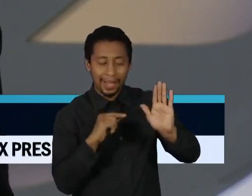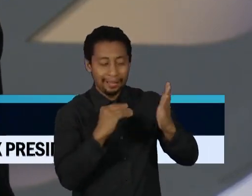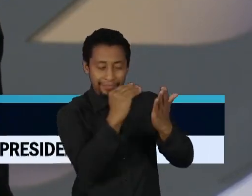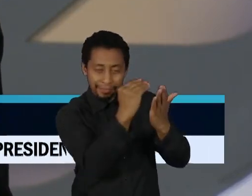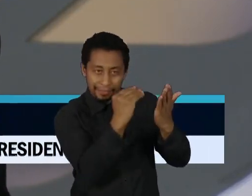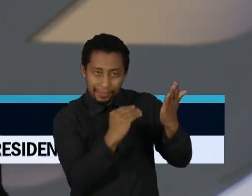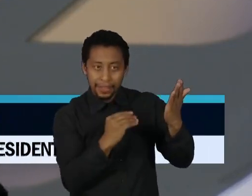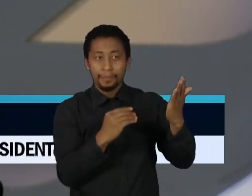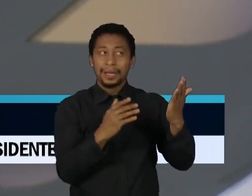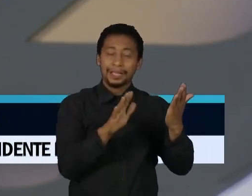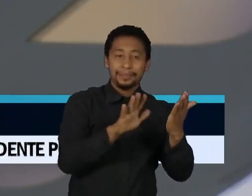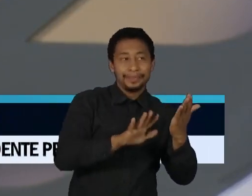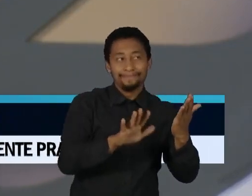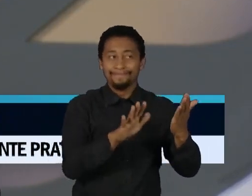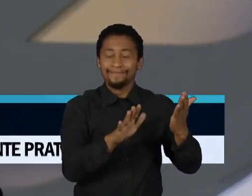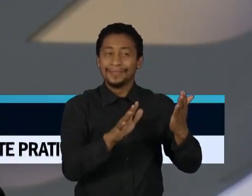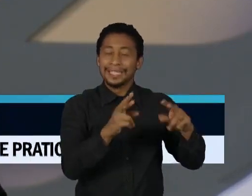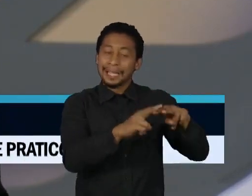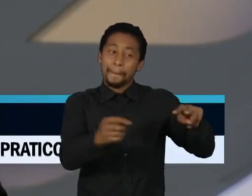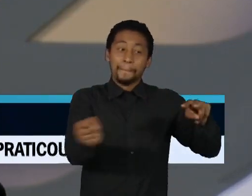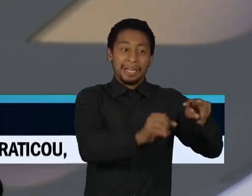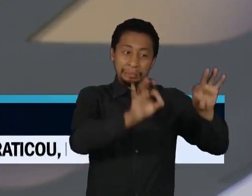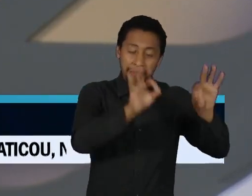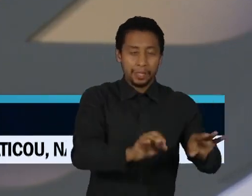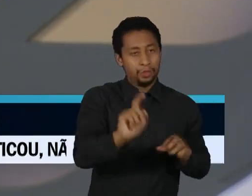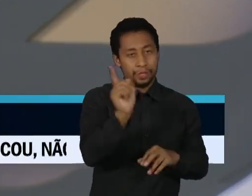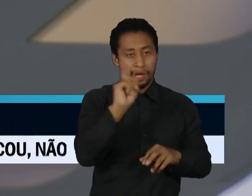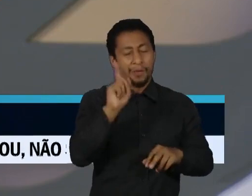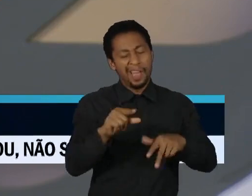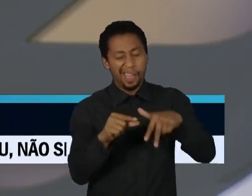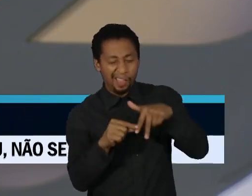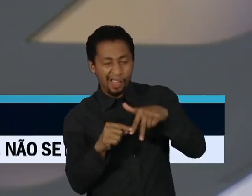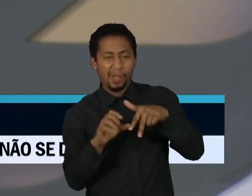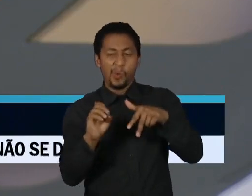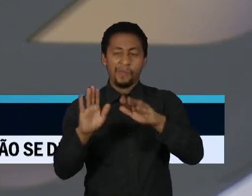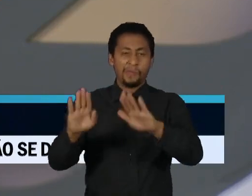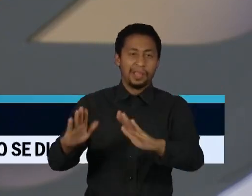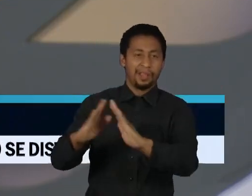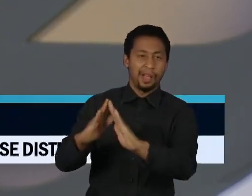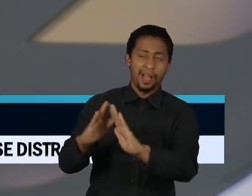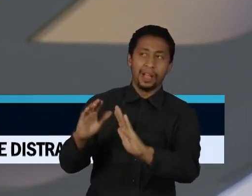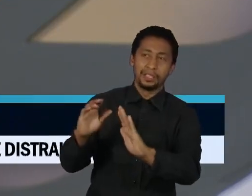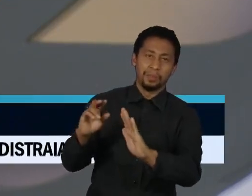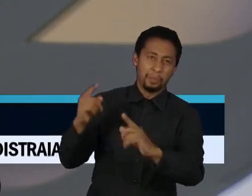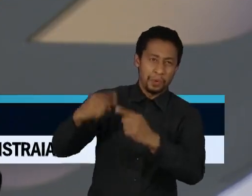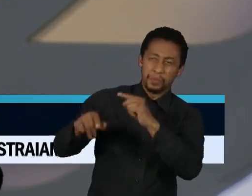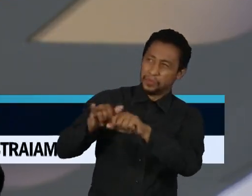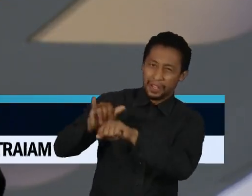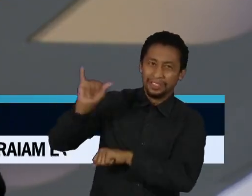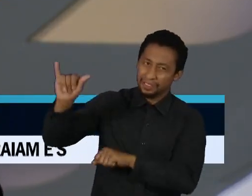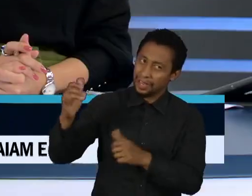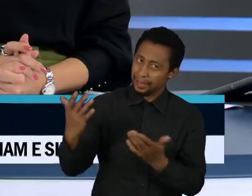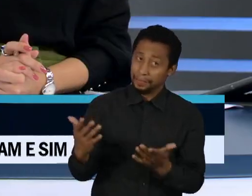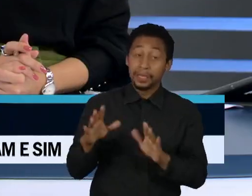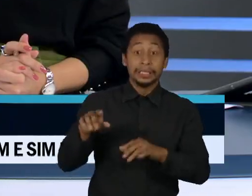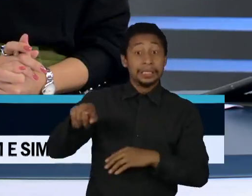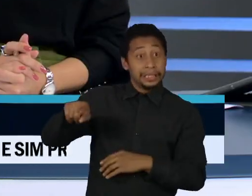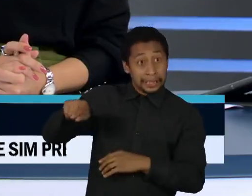prisões cautelares. Se eventualmente houver indícios ou provas de que há uma tentativa de